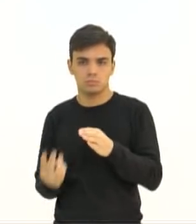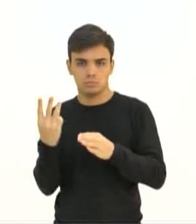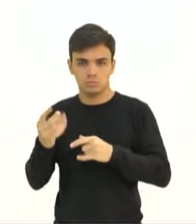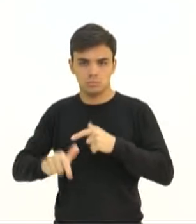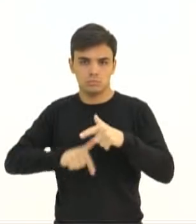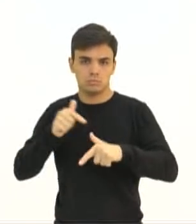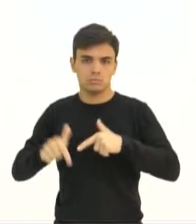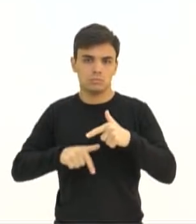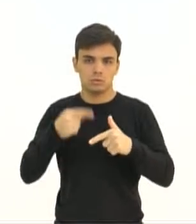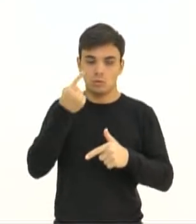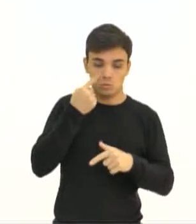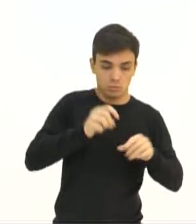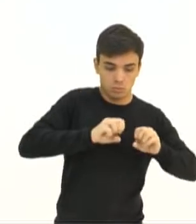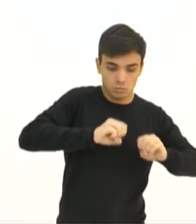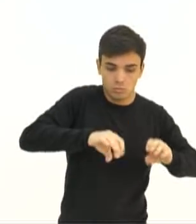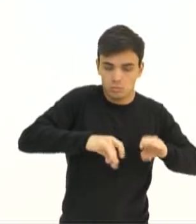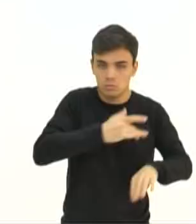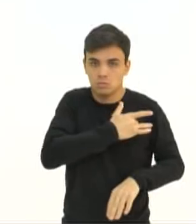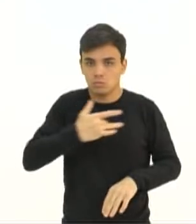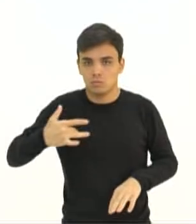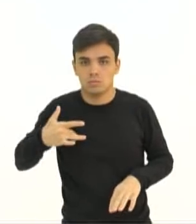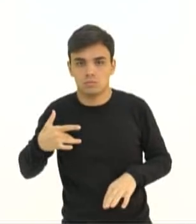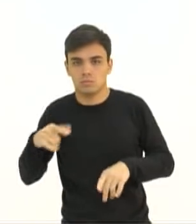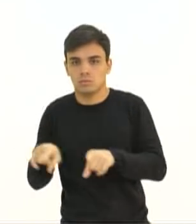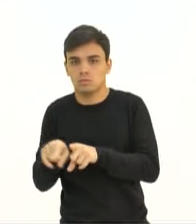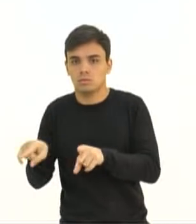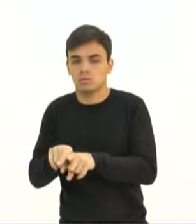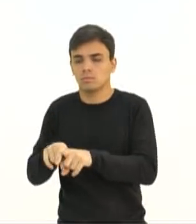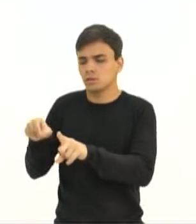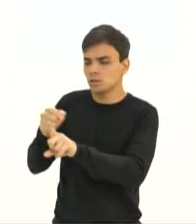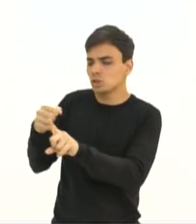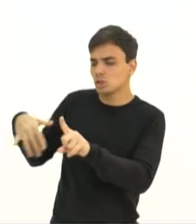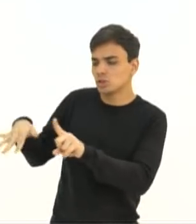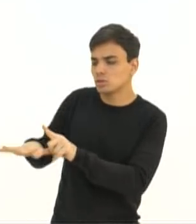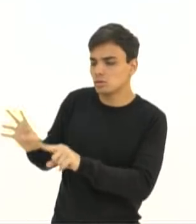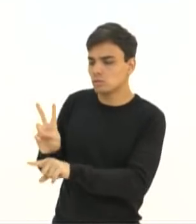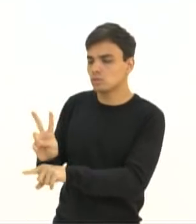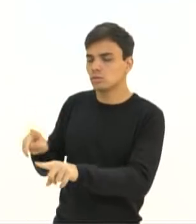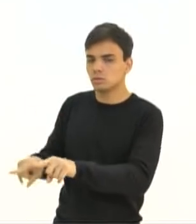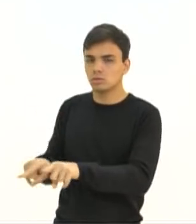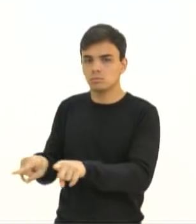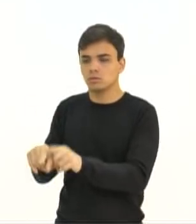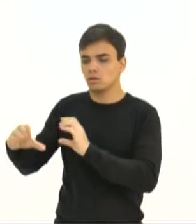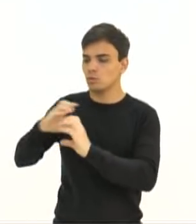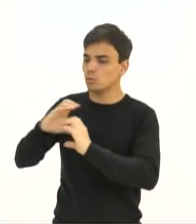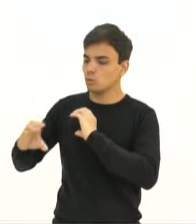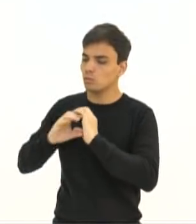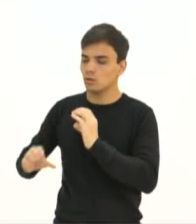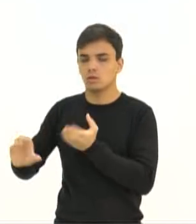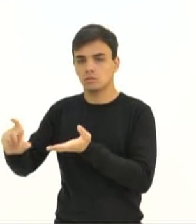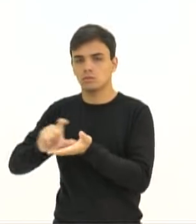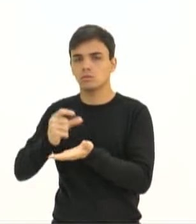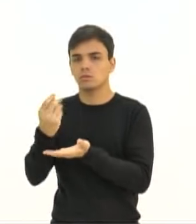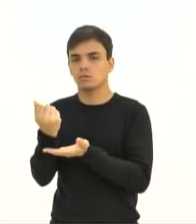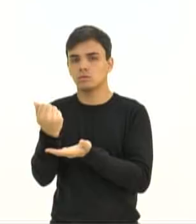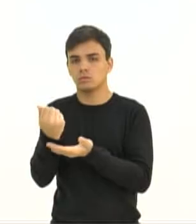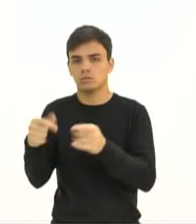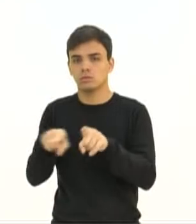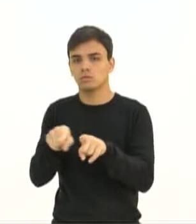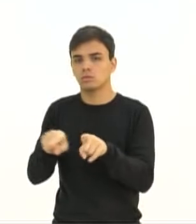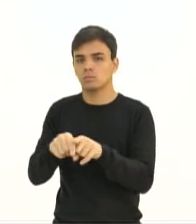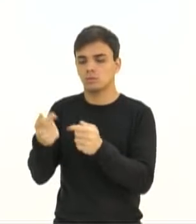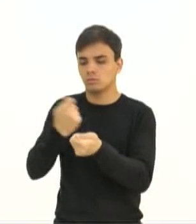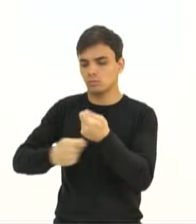trabalham? Educação, saúde, serviços sociais, comunicação, finanças, administração